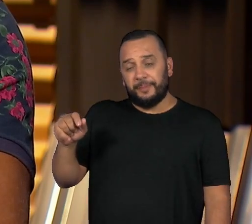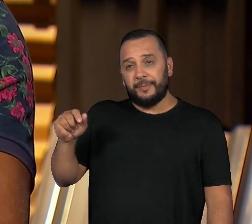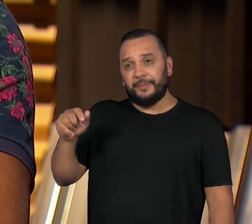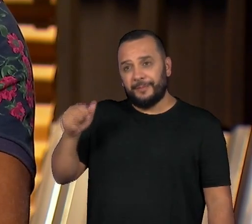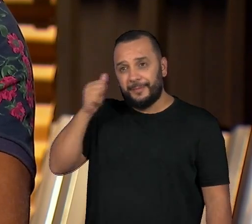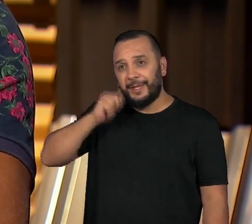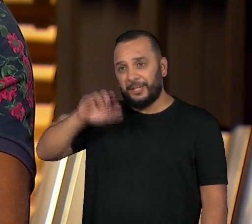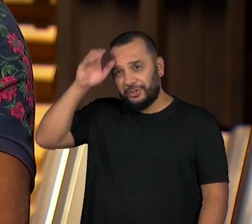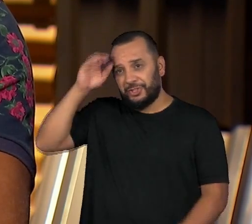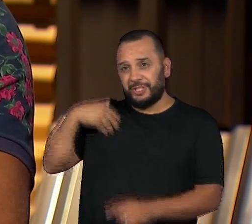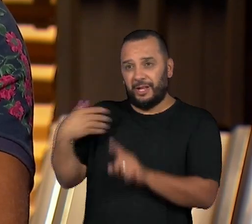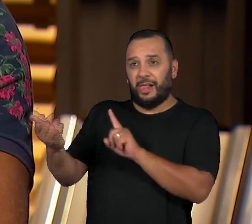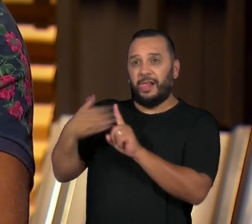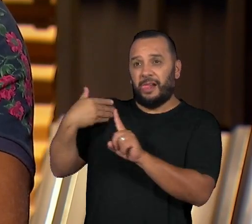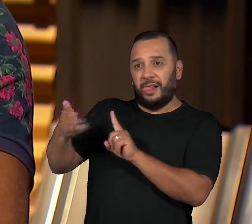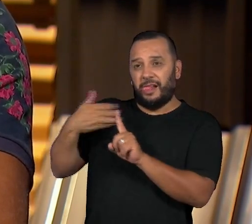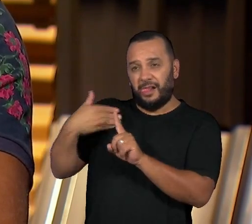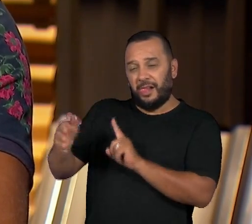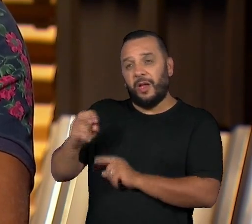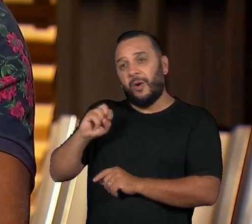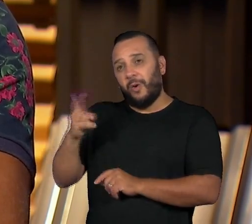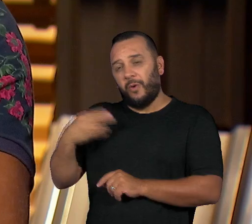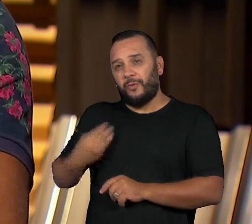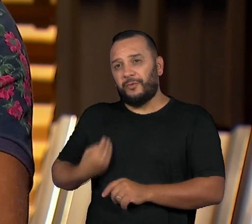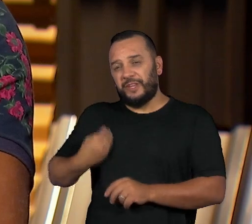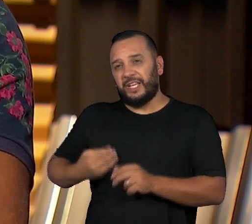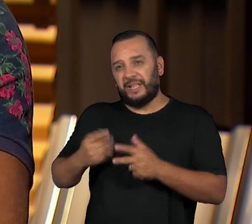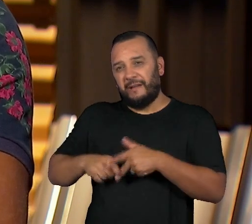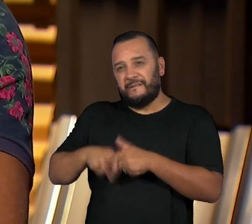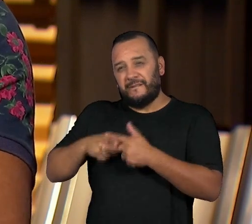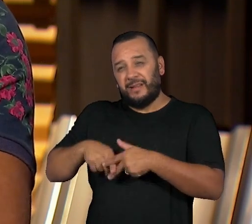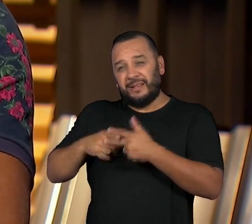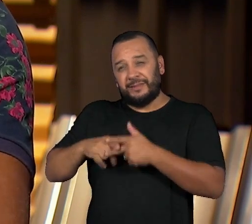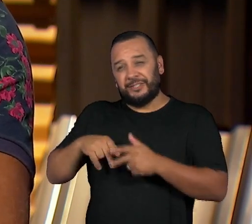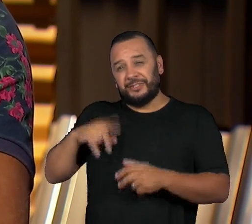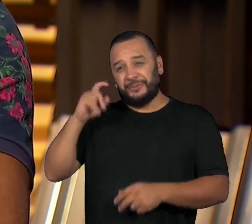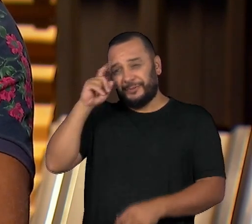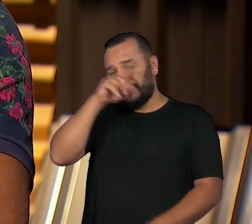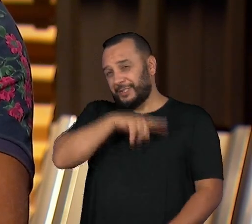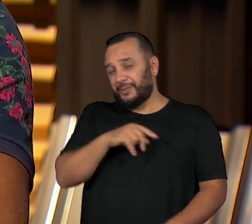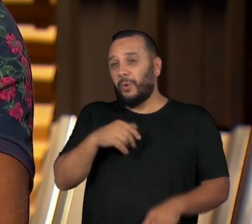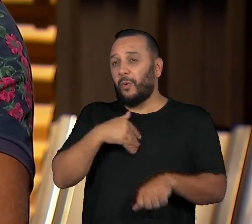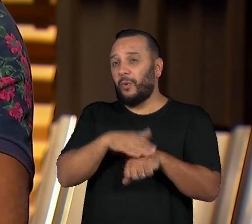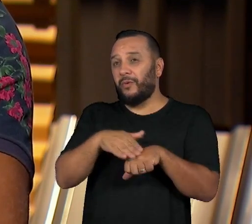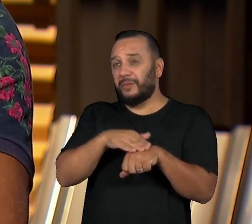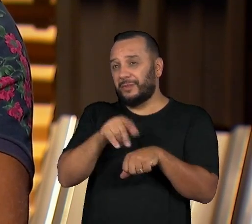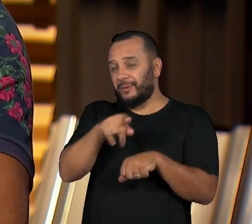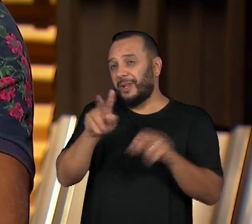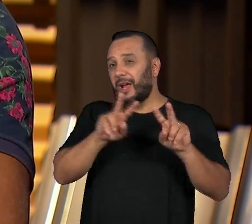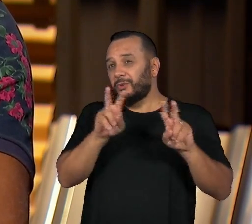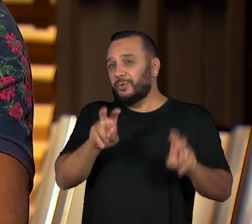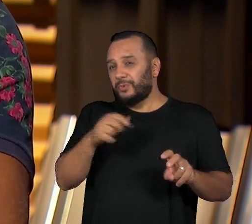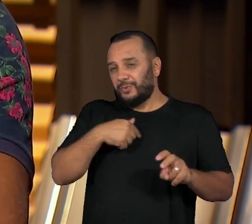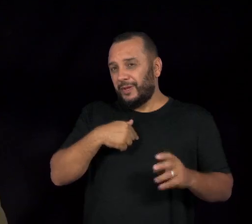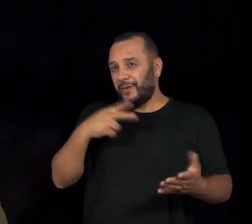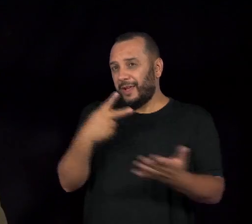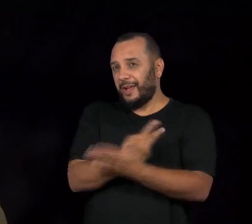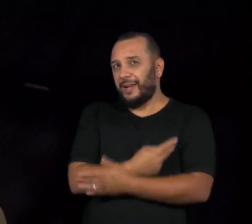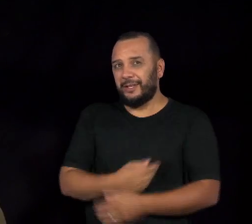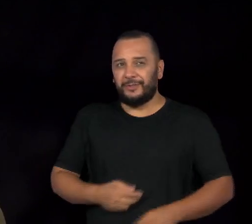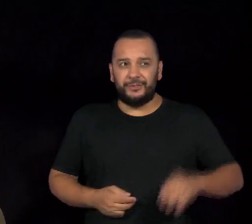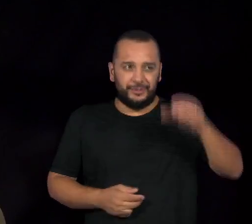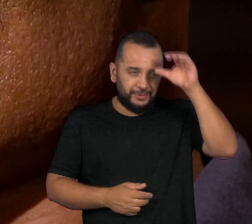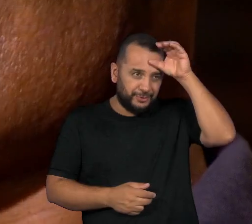estar desentortando prego ou tendo que conversar com ele sobre algum assunto de alguma coisa que eu tinha feito errado. Tio